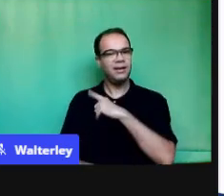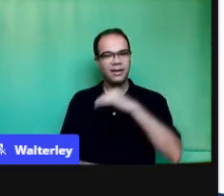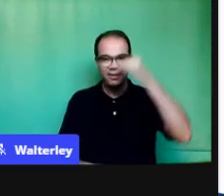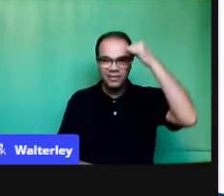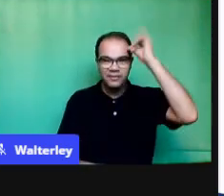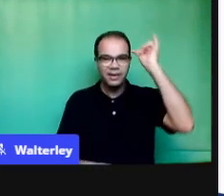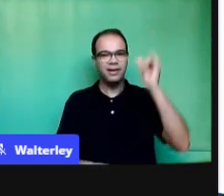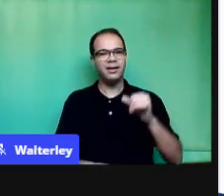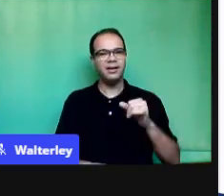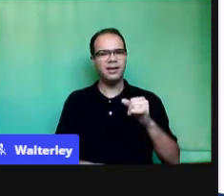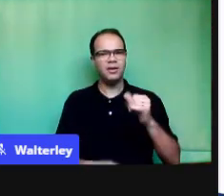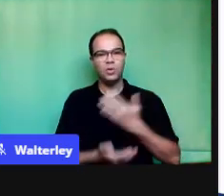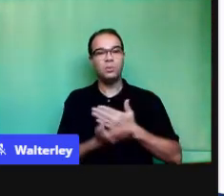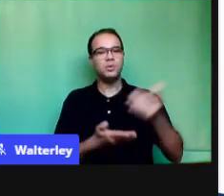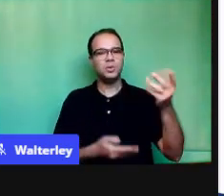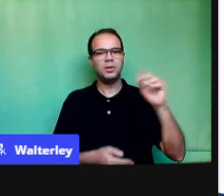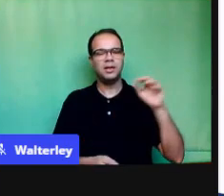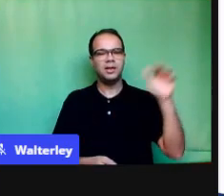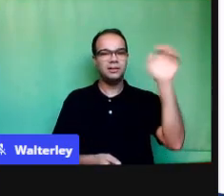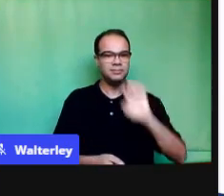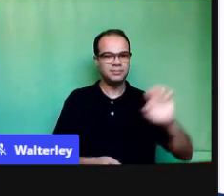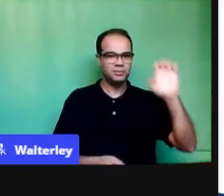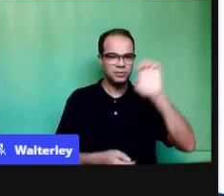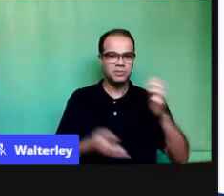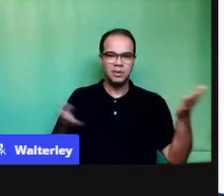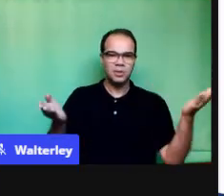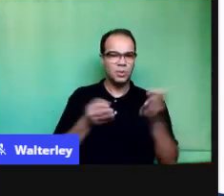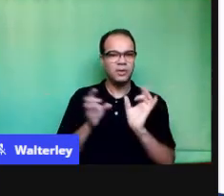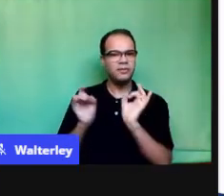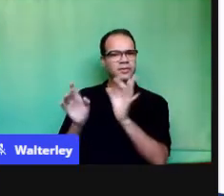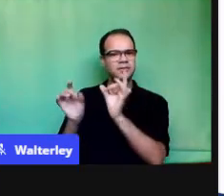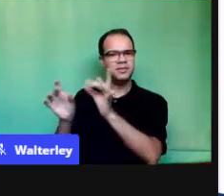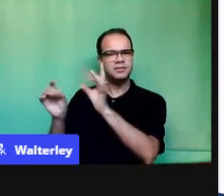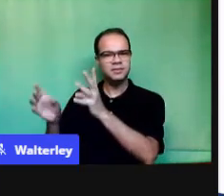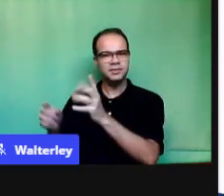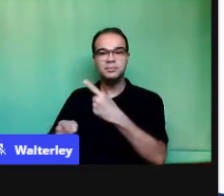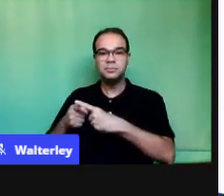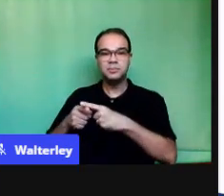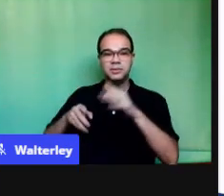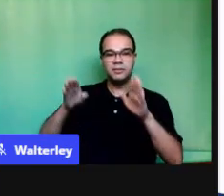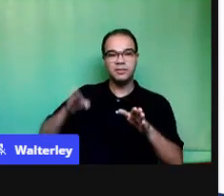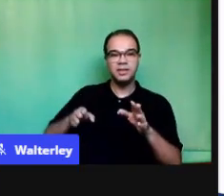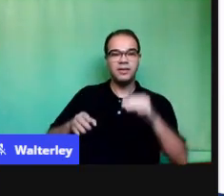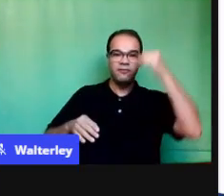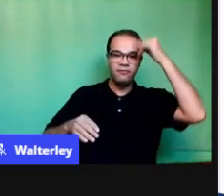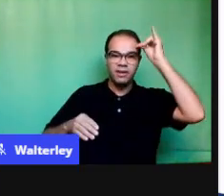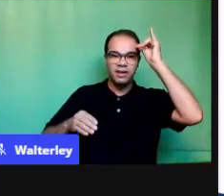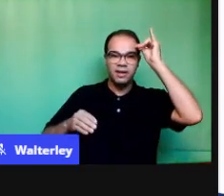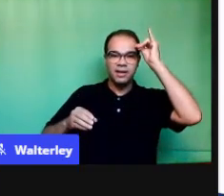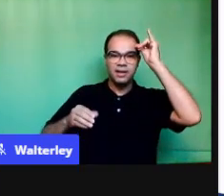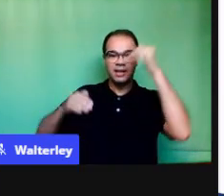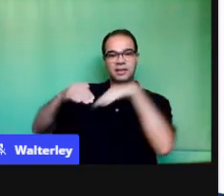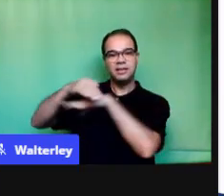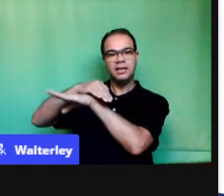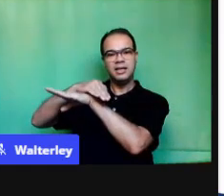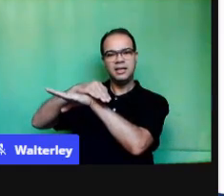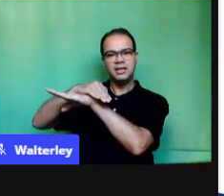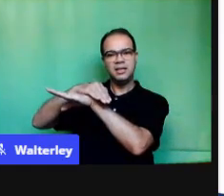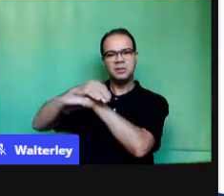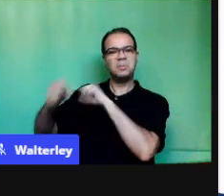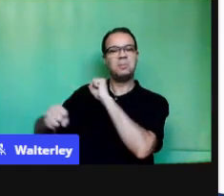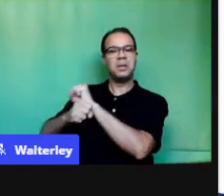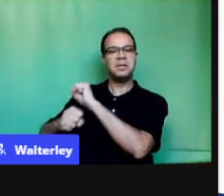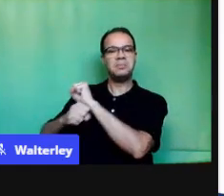né? Mesmo em confinamentos aqui no Brasil, muita gente tem se preocupado em colocar áreas com cavilhas, né?